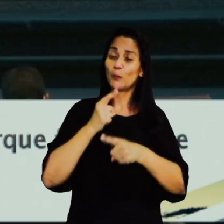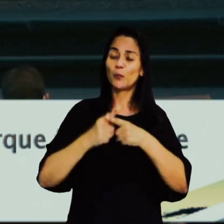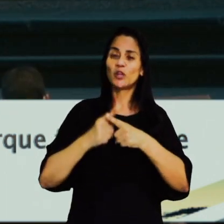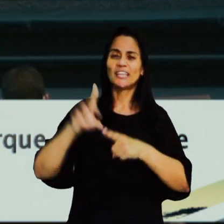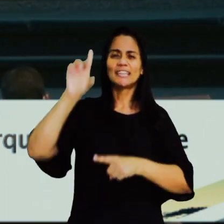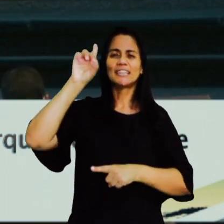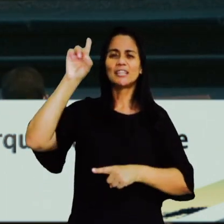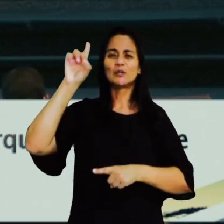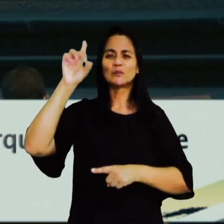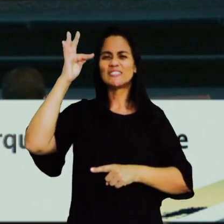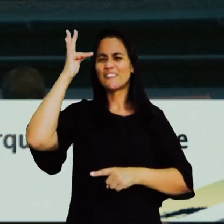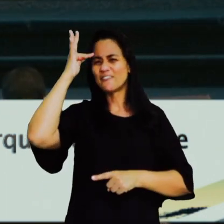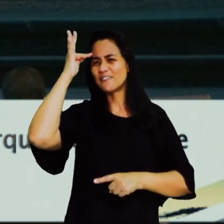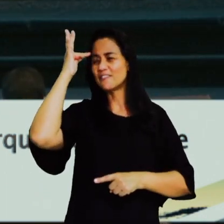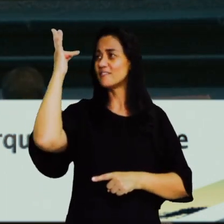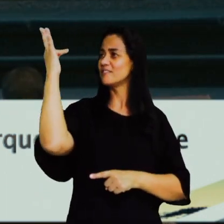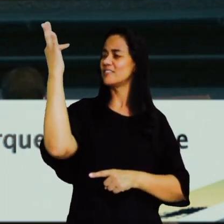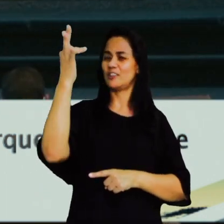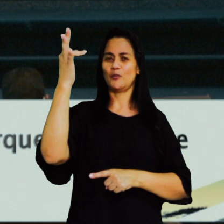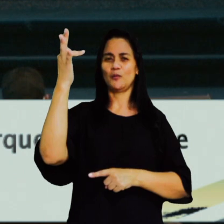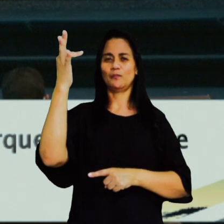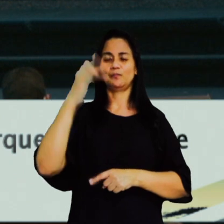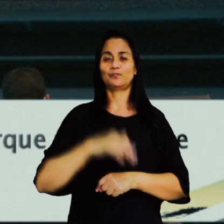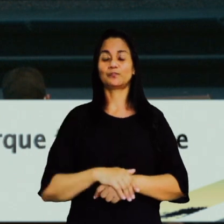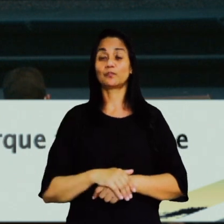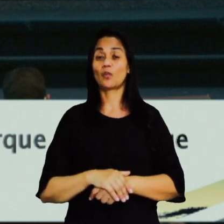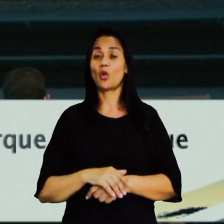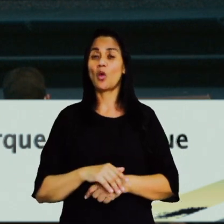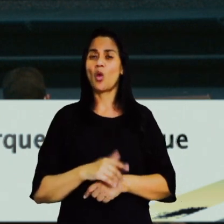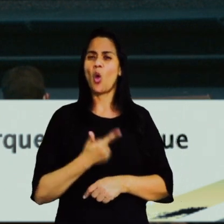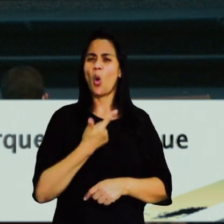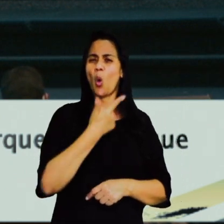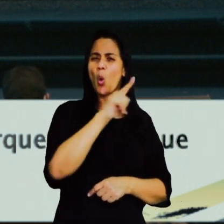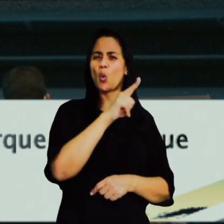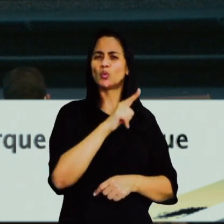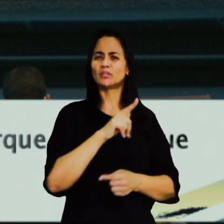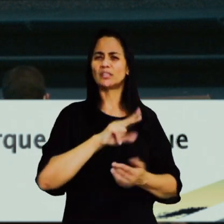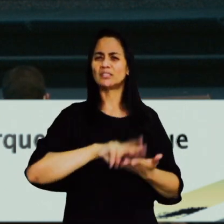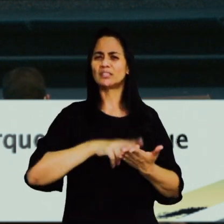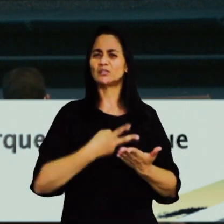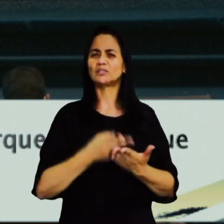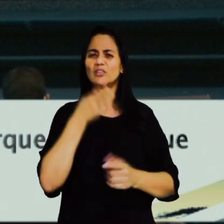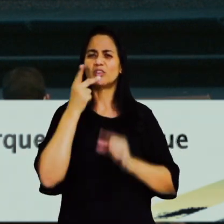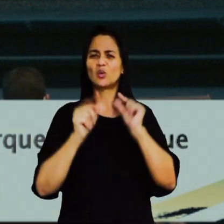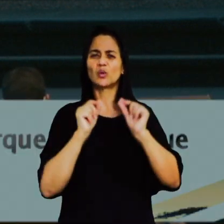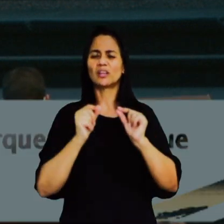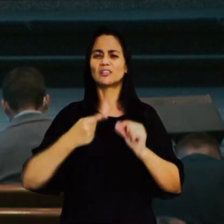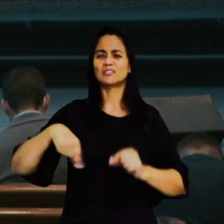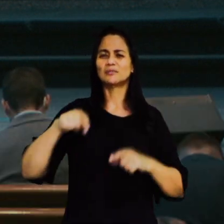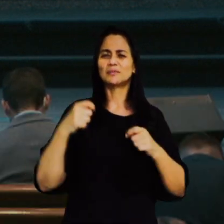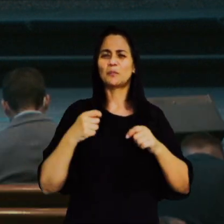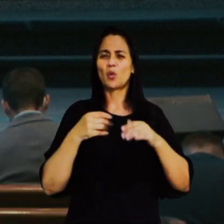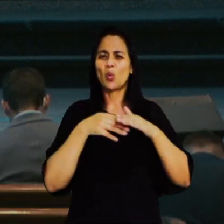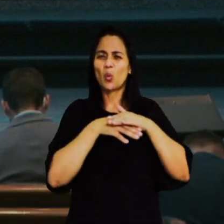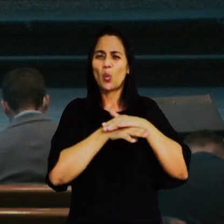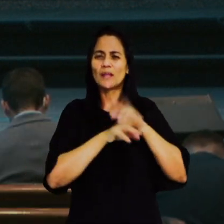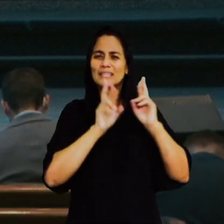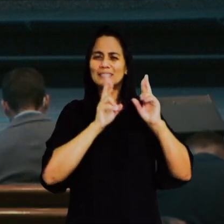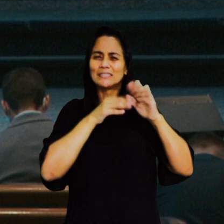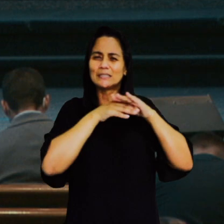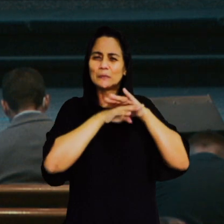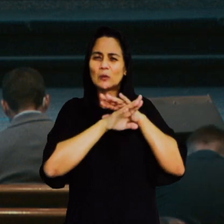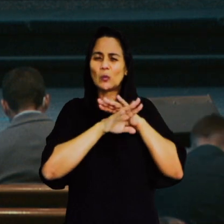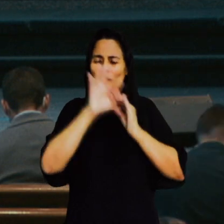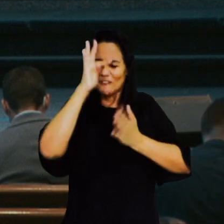Outra versão fala assim: guardemos firmemente a esperança da fé